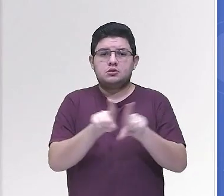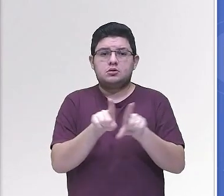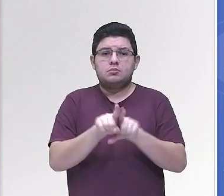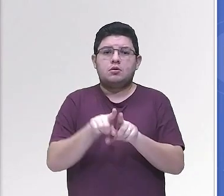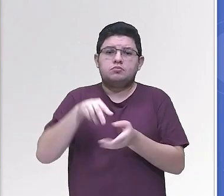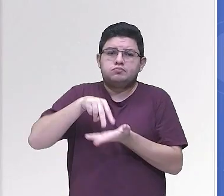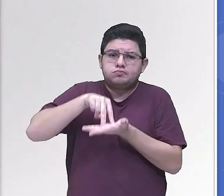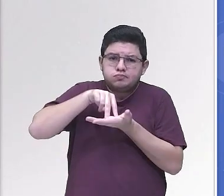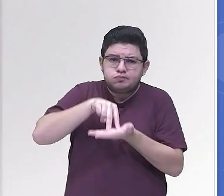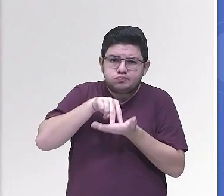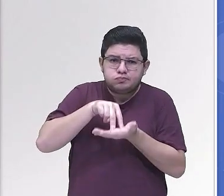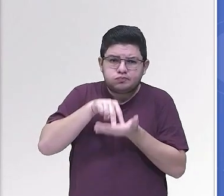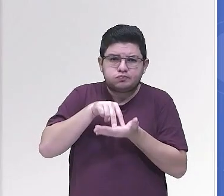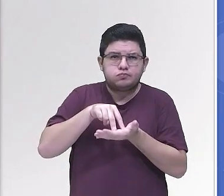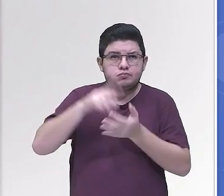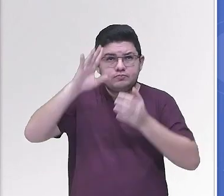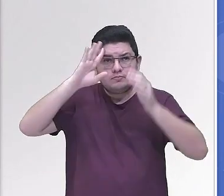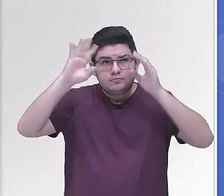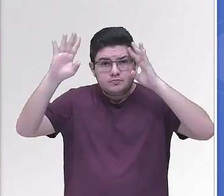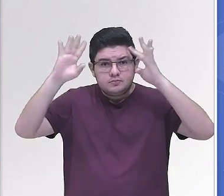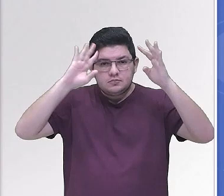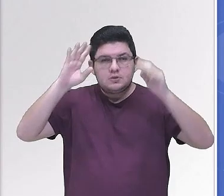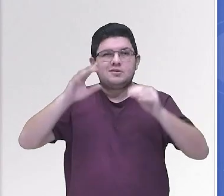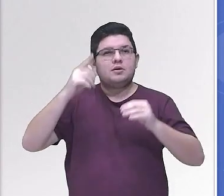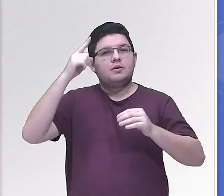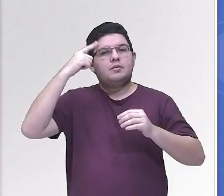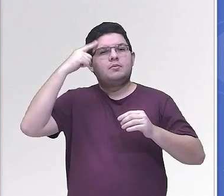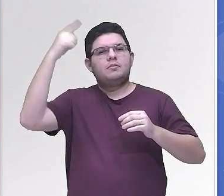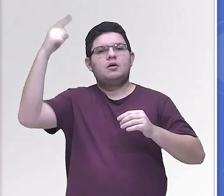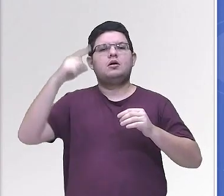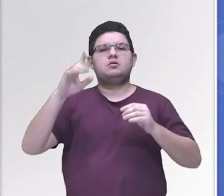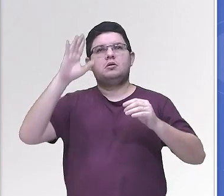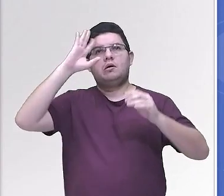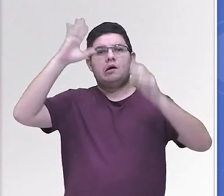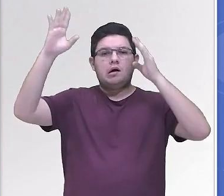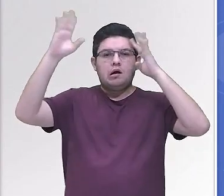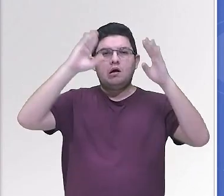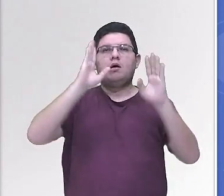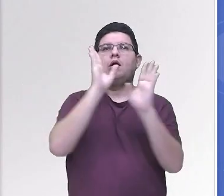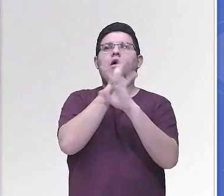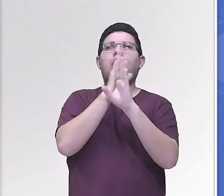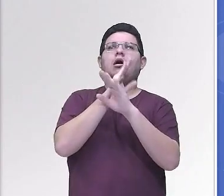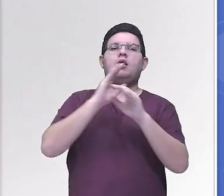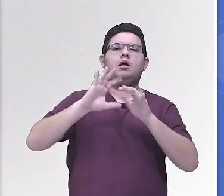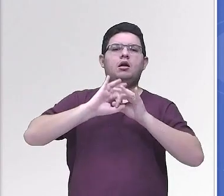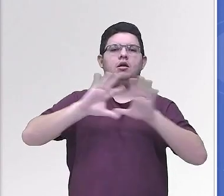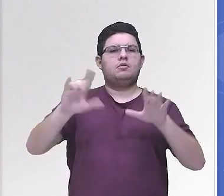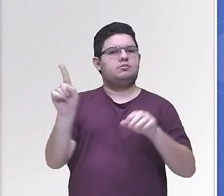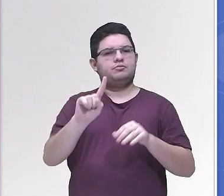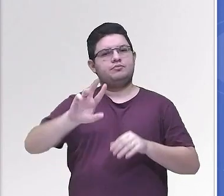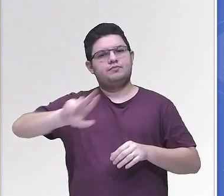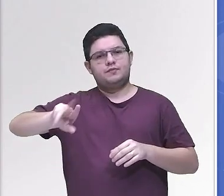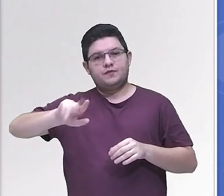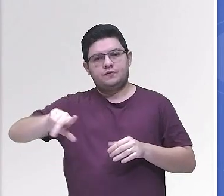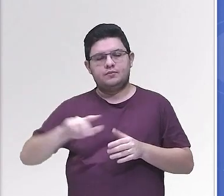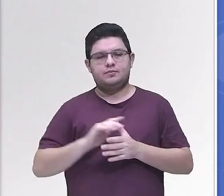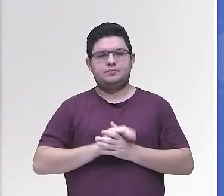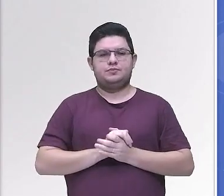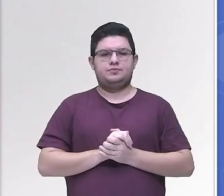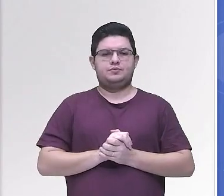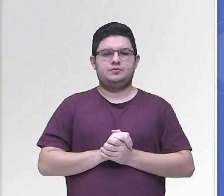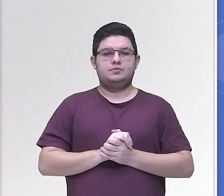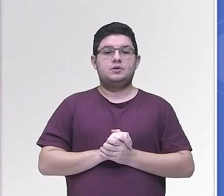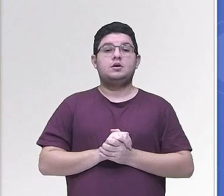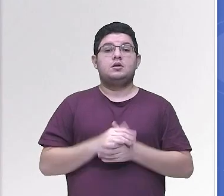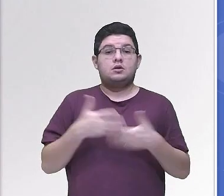de qualquer jeito, tá bom? Então é essa a nossa ideia sobre o pensar. E a filosofia vai ser